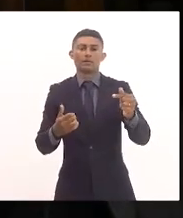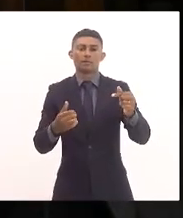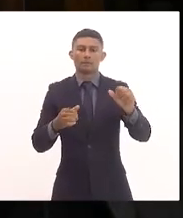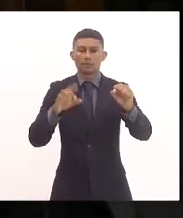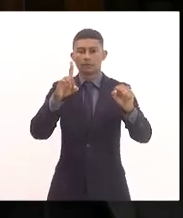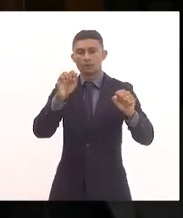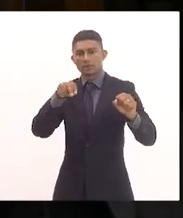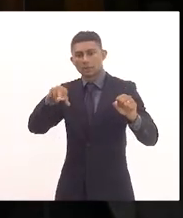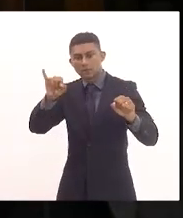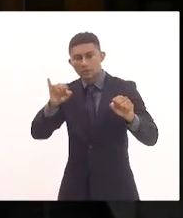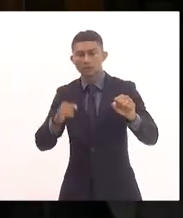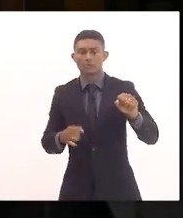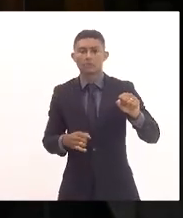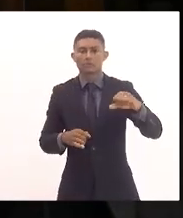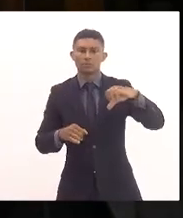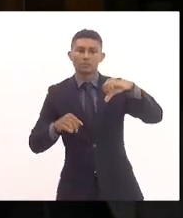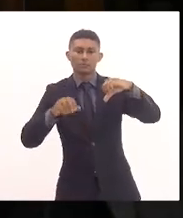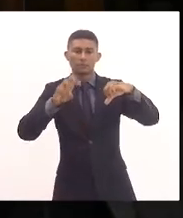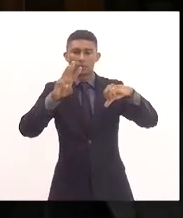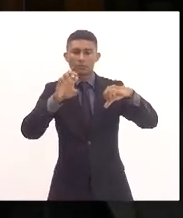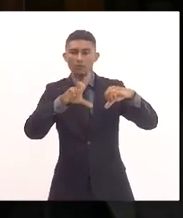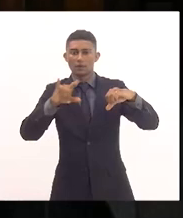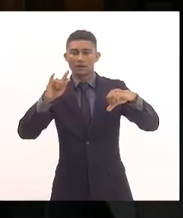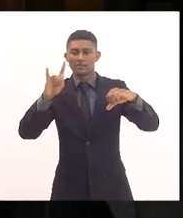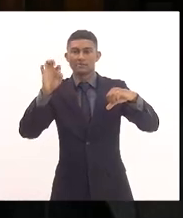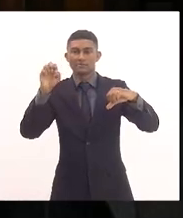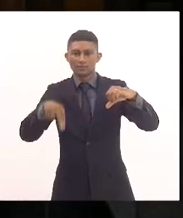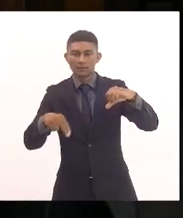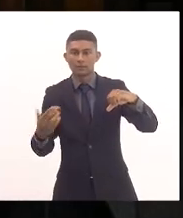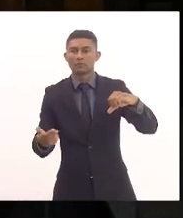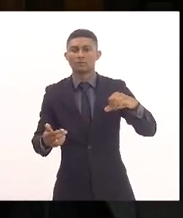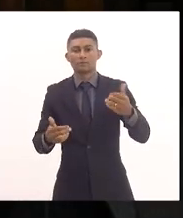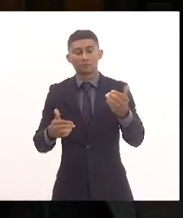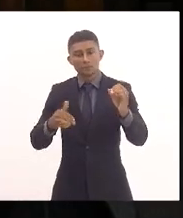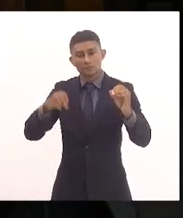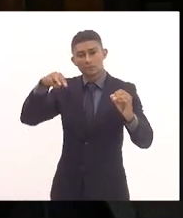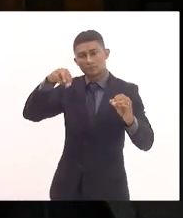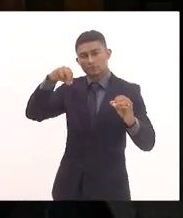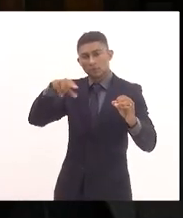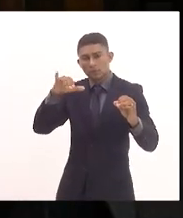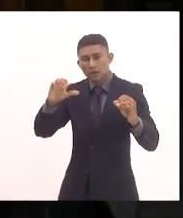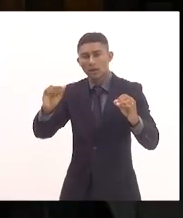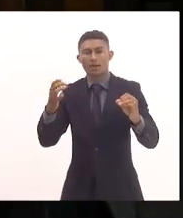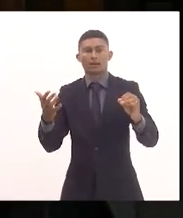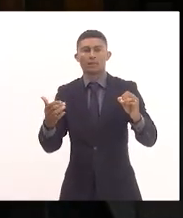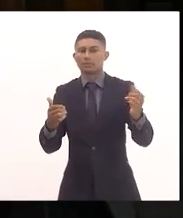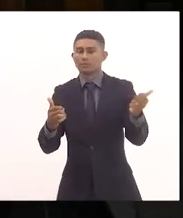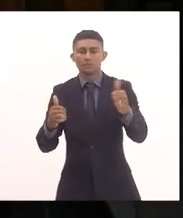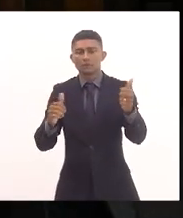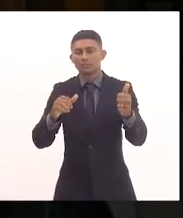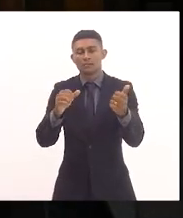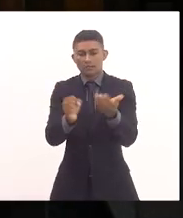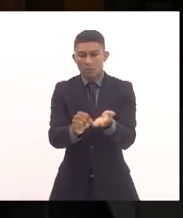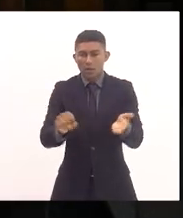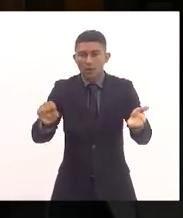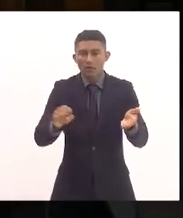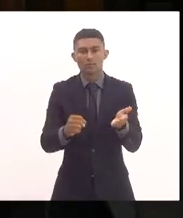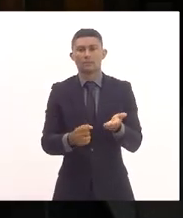Dani Monteiro, do deputado Wellington José, da deputada Mônica Francisco, do deputado Samuel